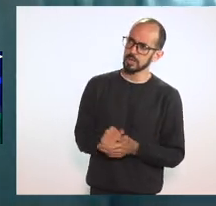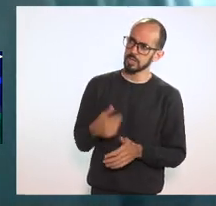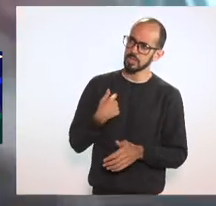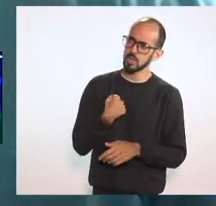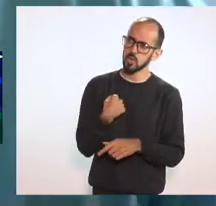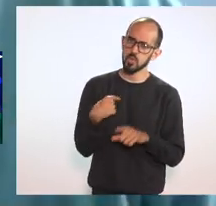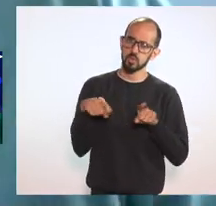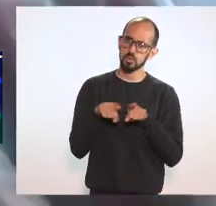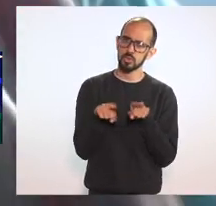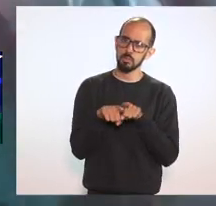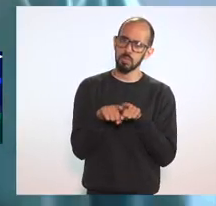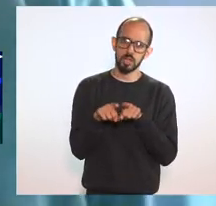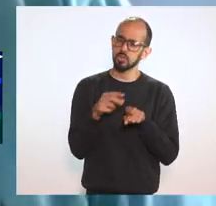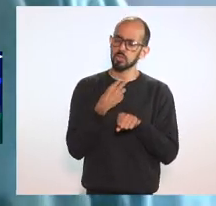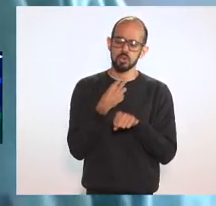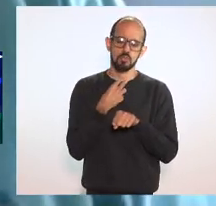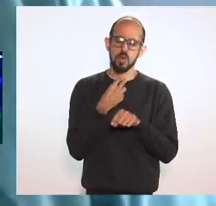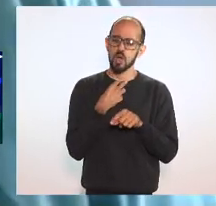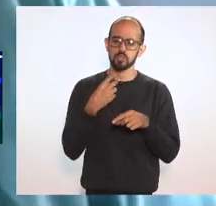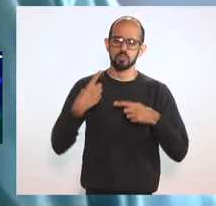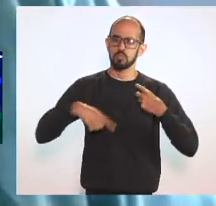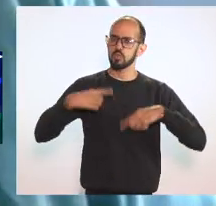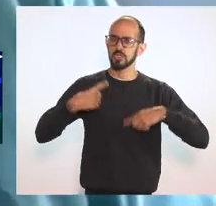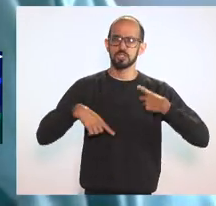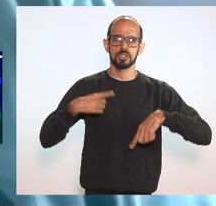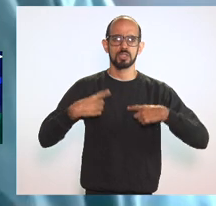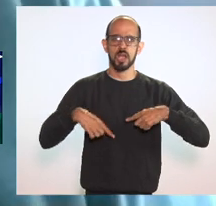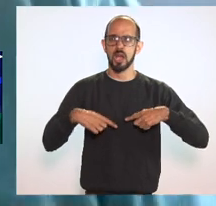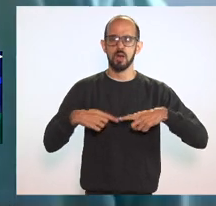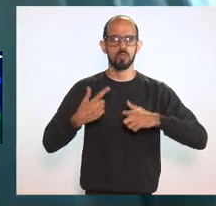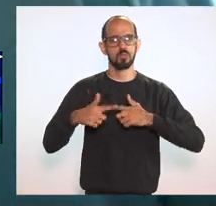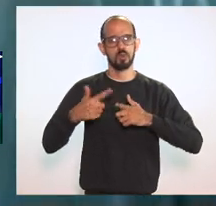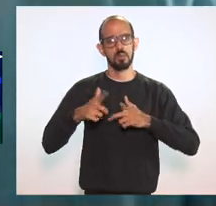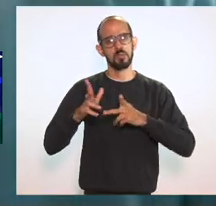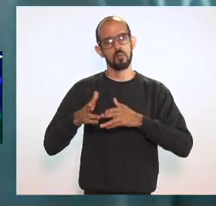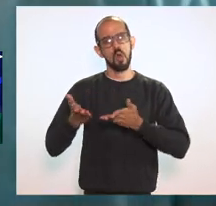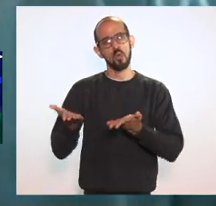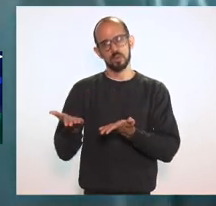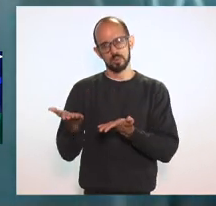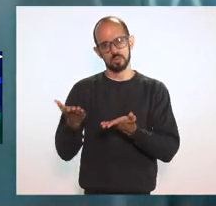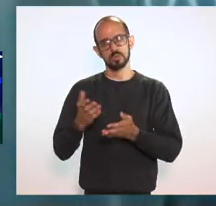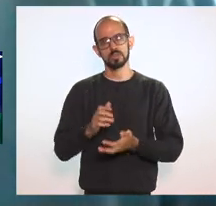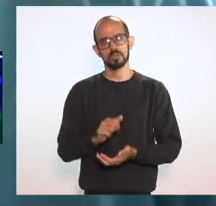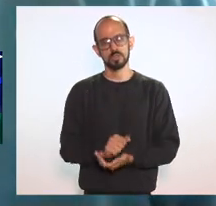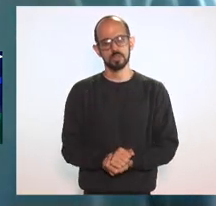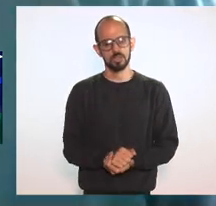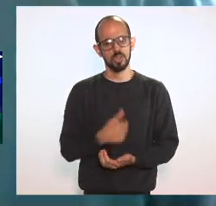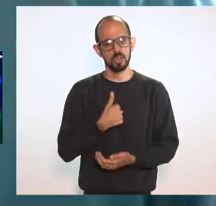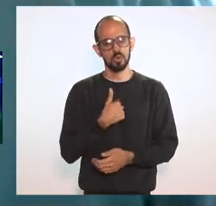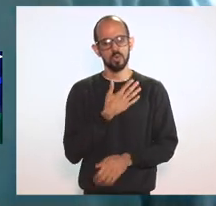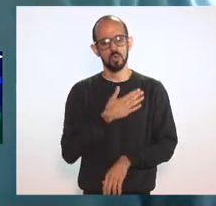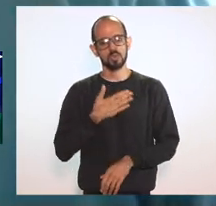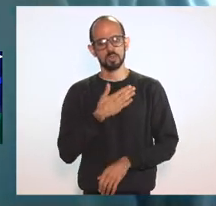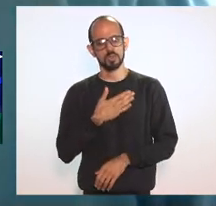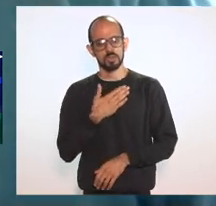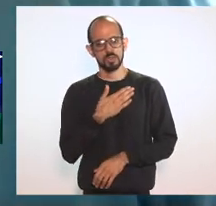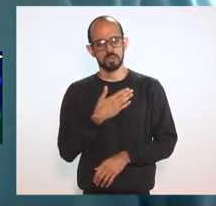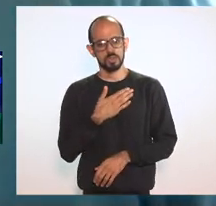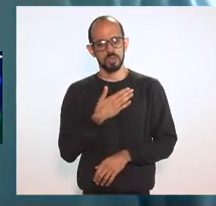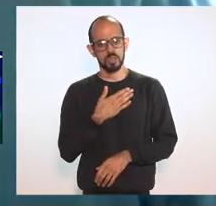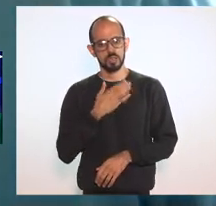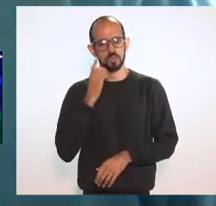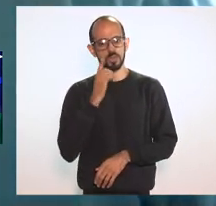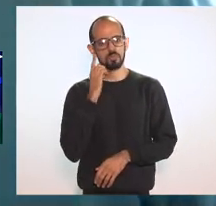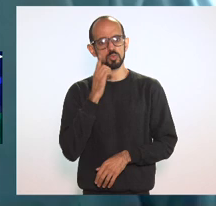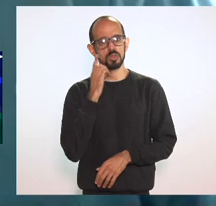também não positivo uma questão como essa e eu gostei o seu